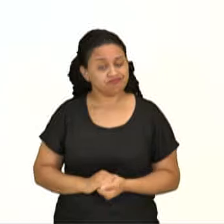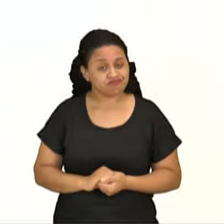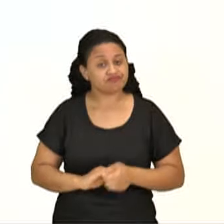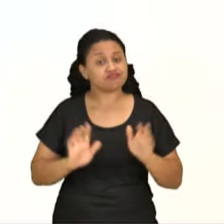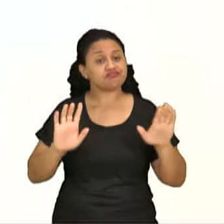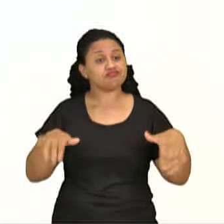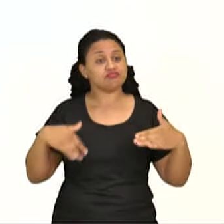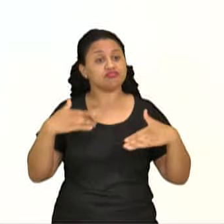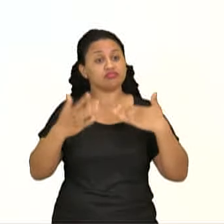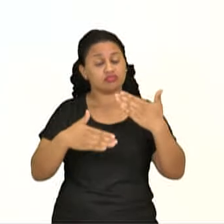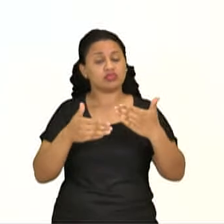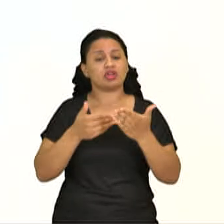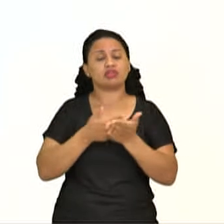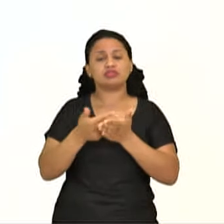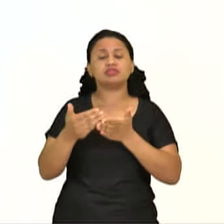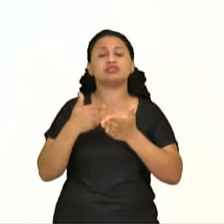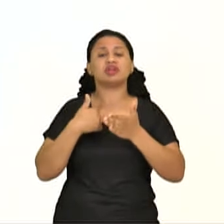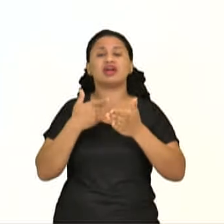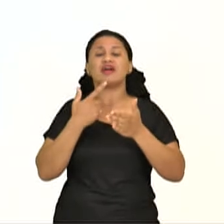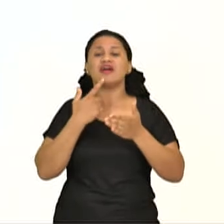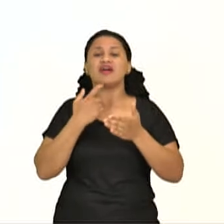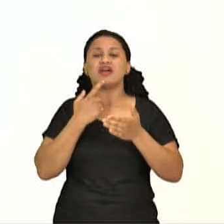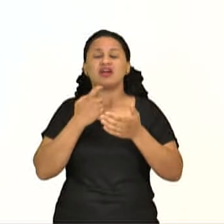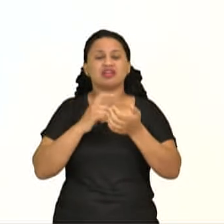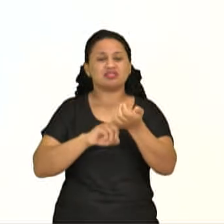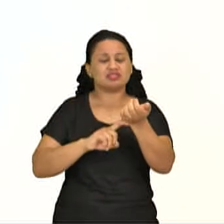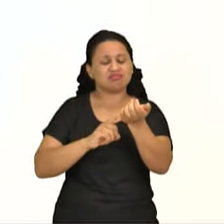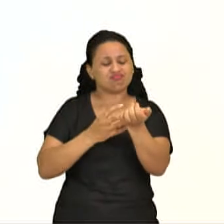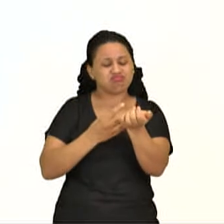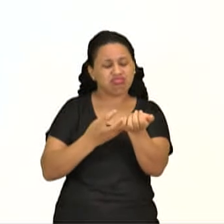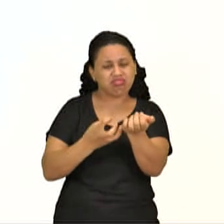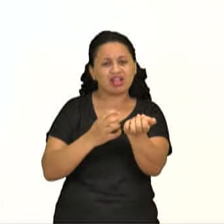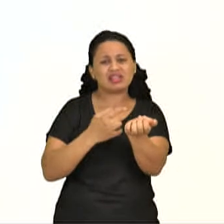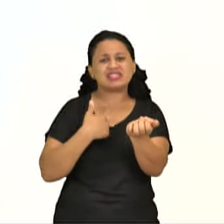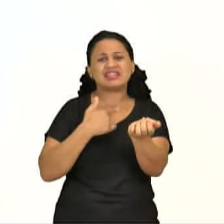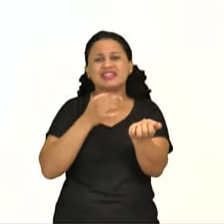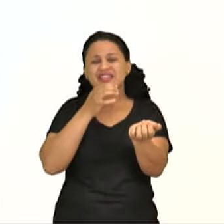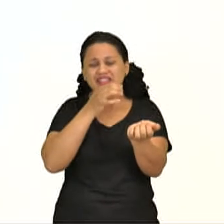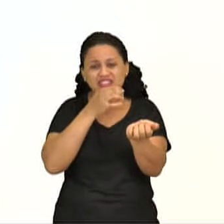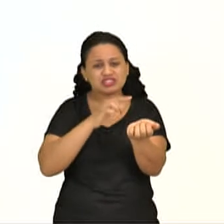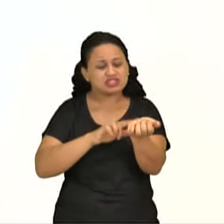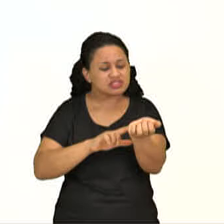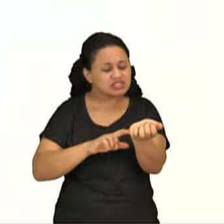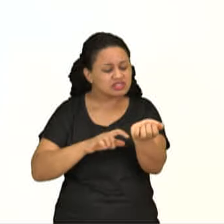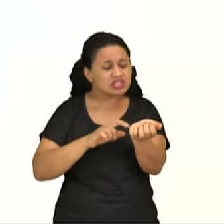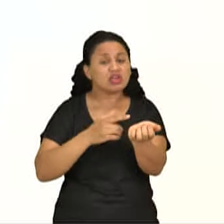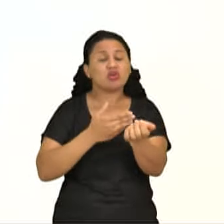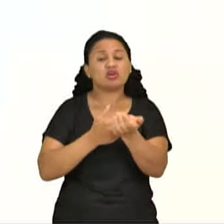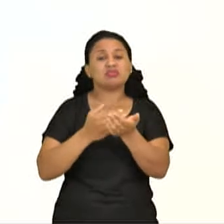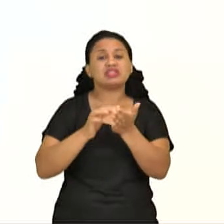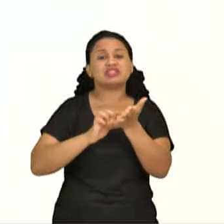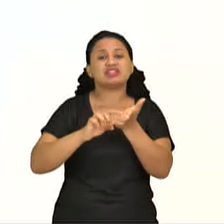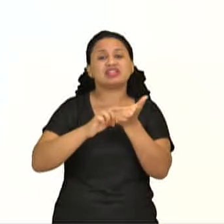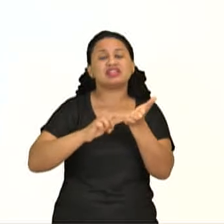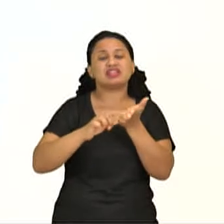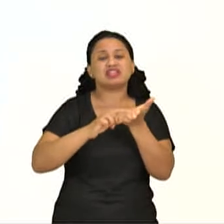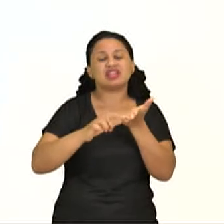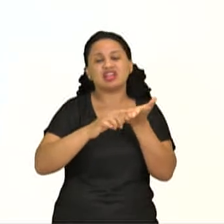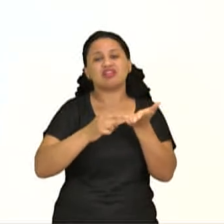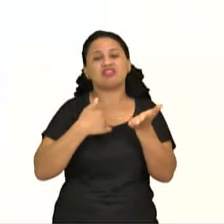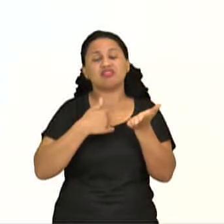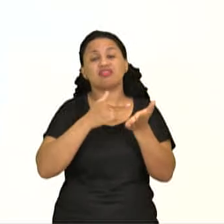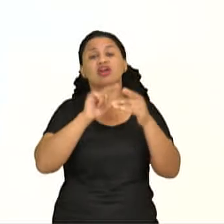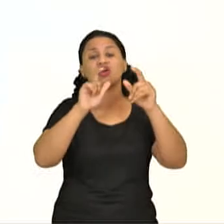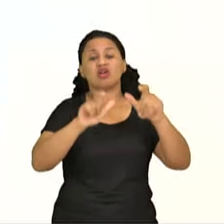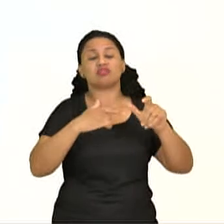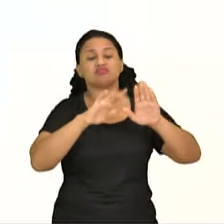Daí então, passei o dedo sobre o sangue vermelho, grosso, quente, e com ele comecei a escrever pornografias no muro